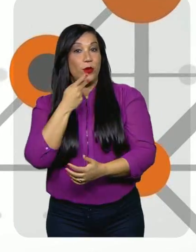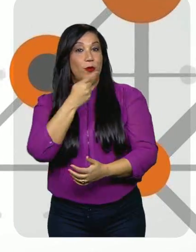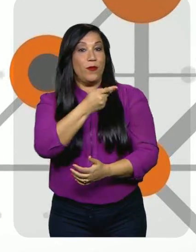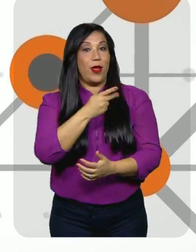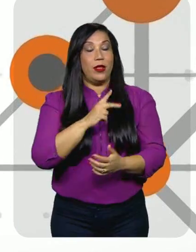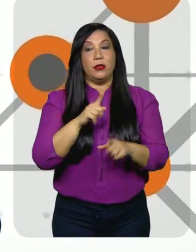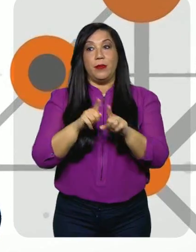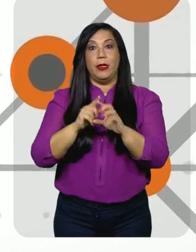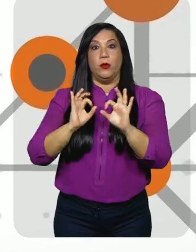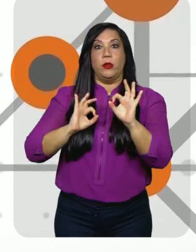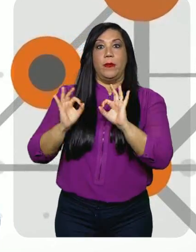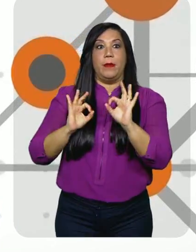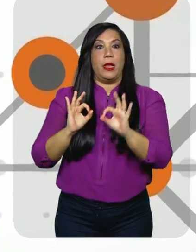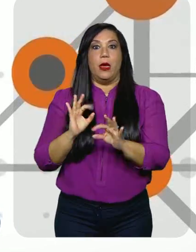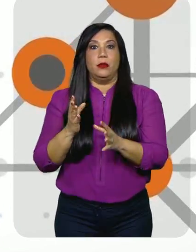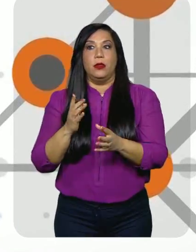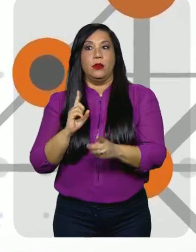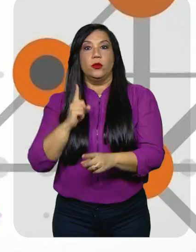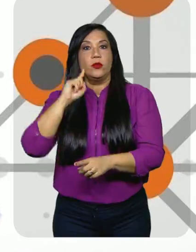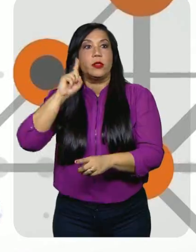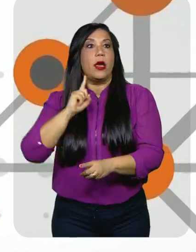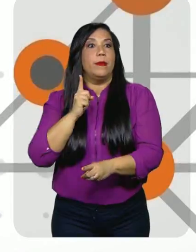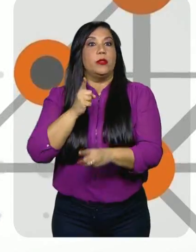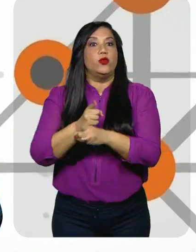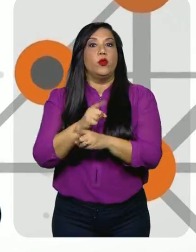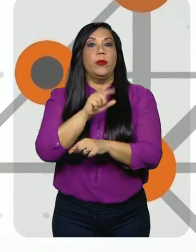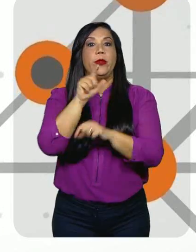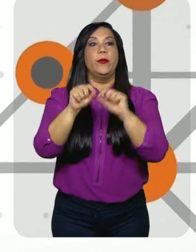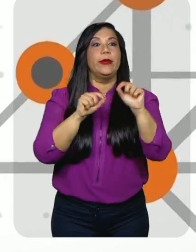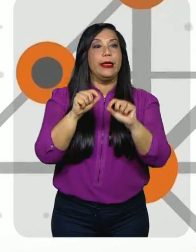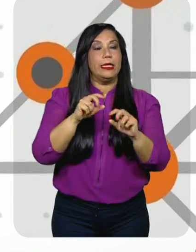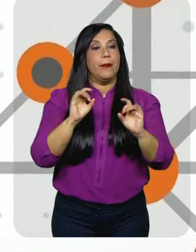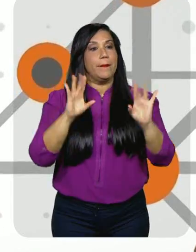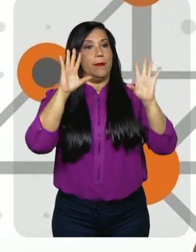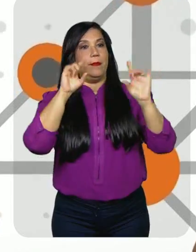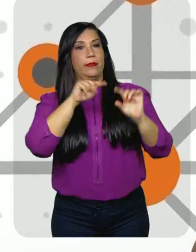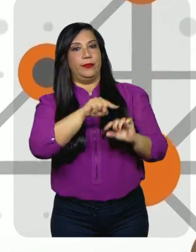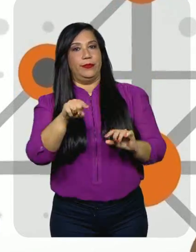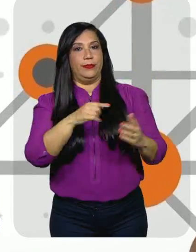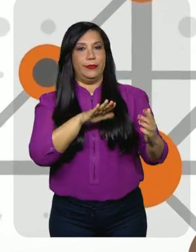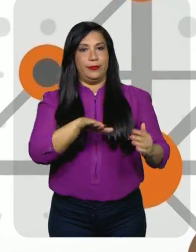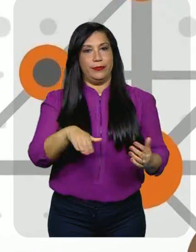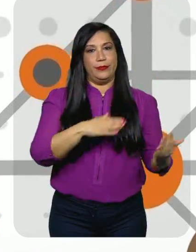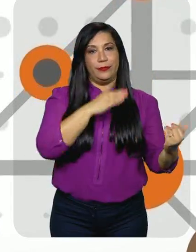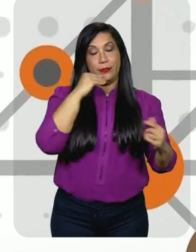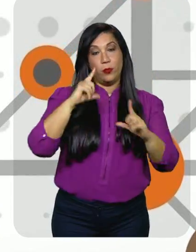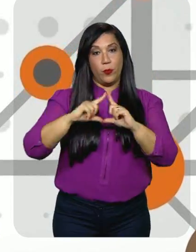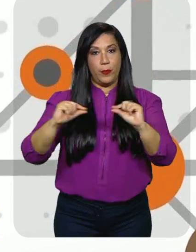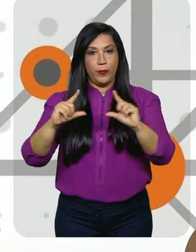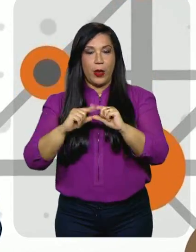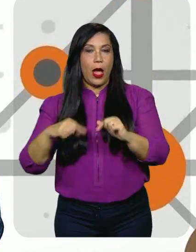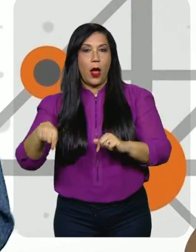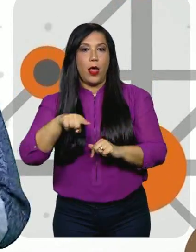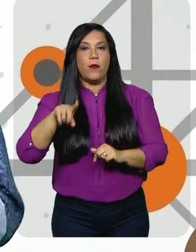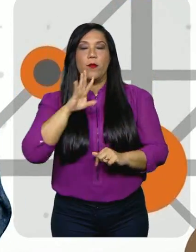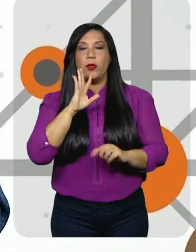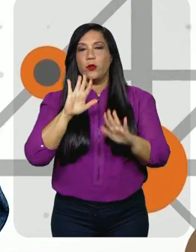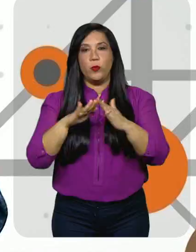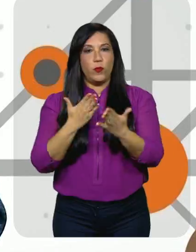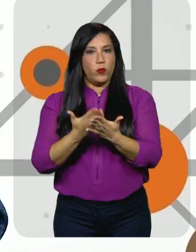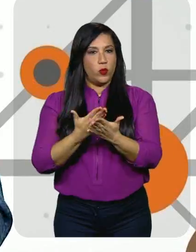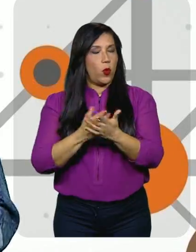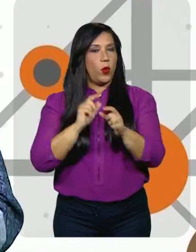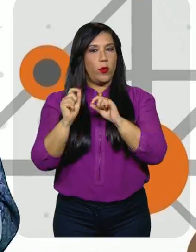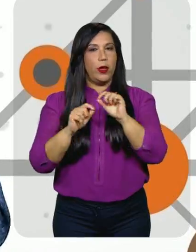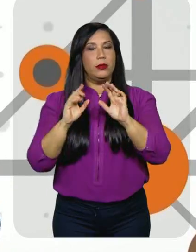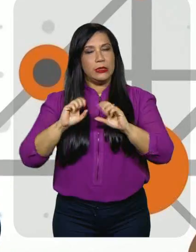estão preparadas para identificar esse potencial na criança e no adolescente. No Distrito Federal, vamos conhecer uma escola